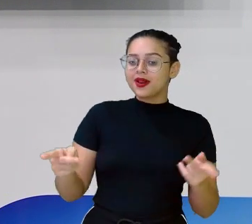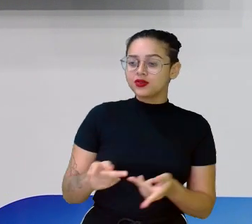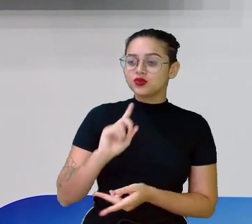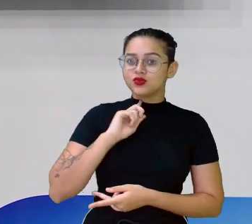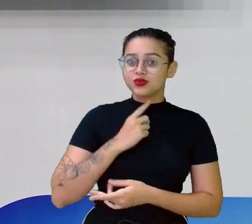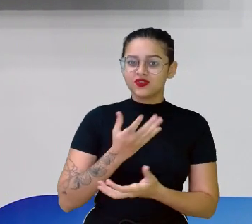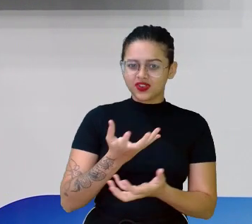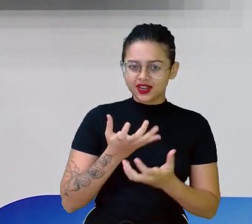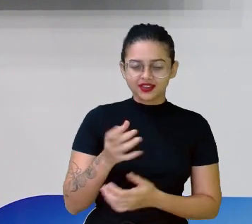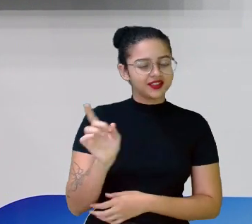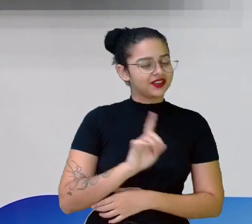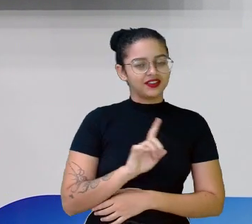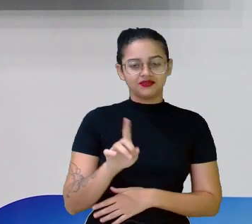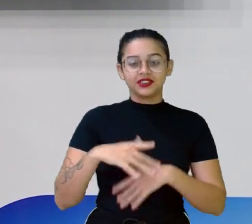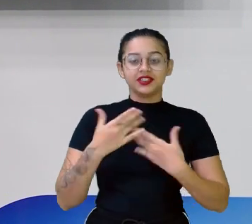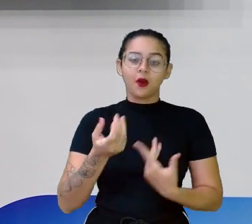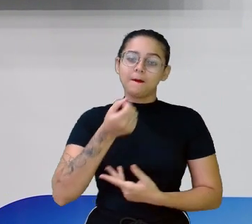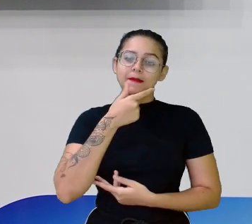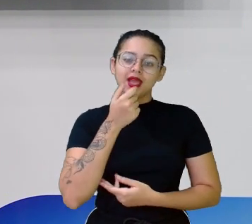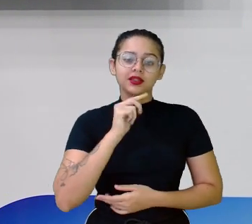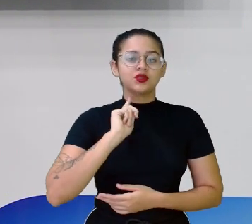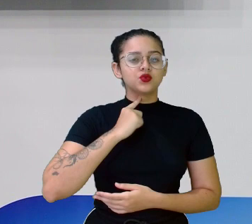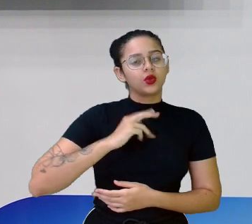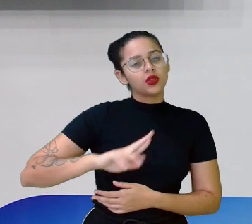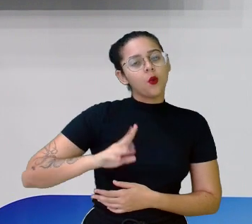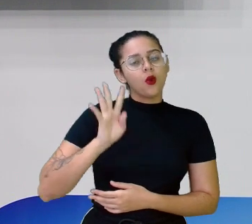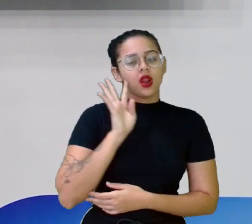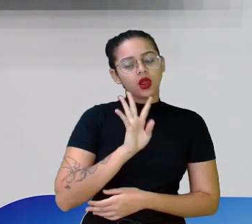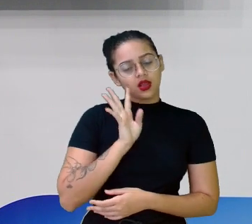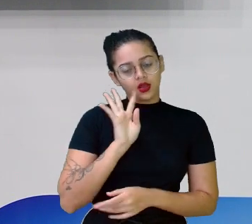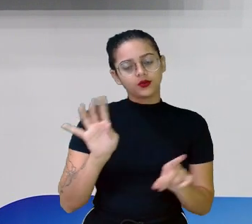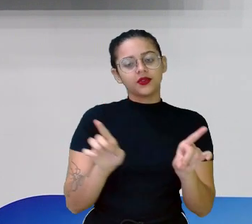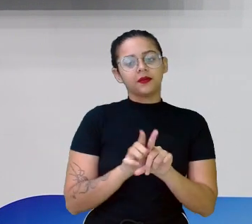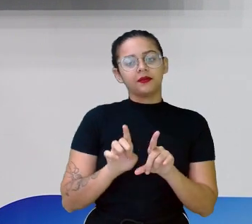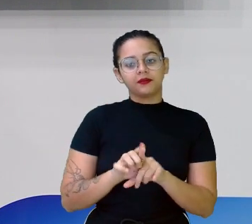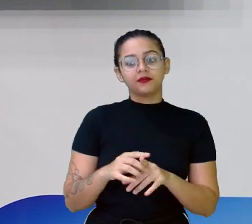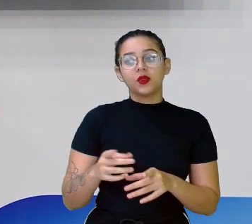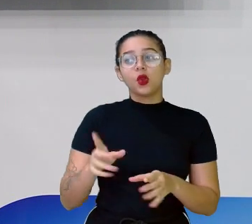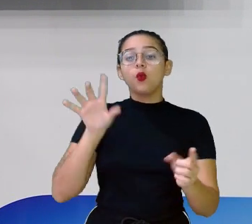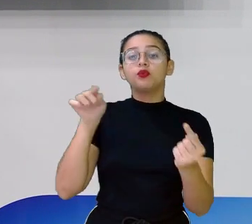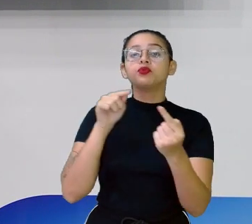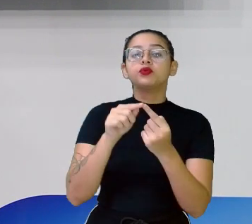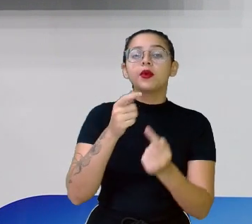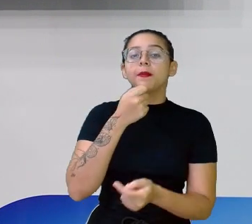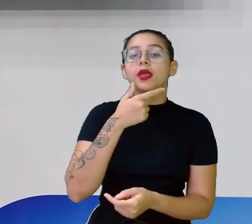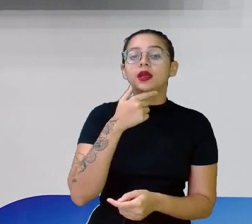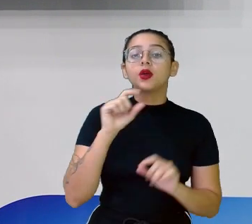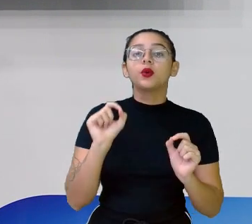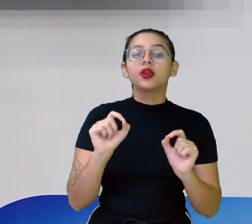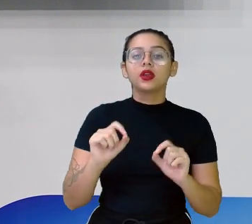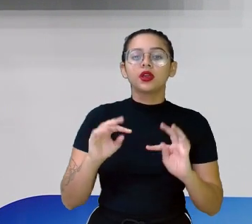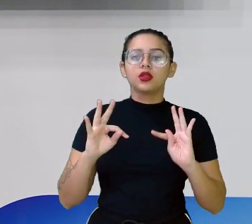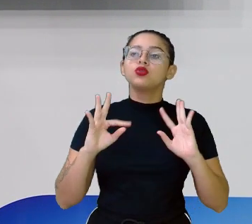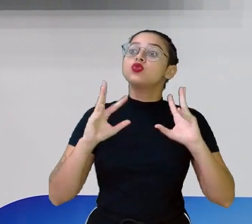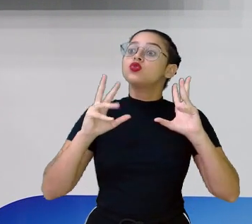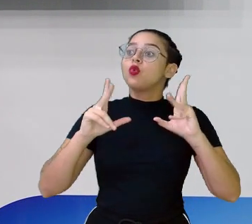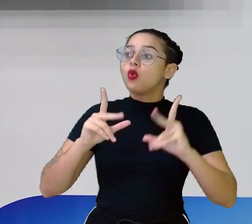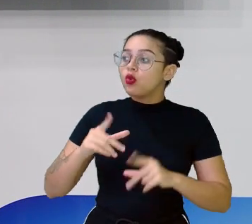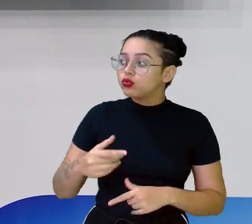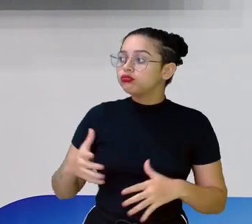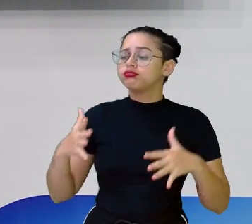nele, vai? Então, piada suja também não é bacana. Como eu disse, o intuito da piada, da anedota, é fazer com que as pessoas ali